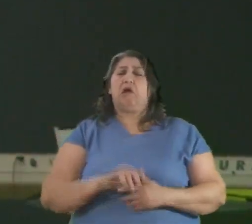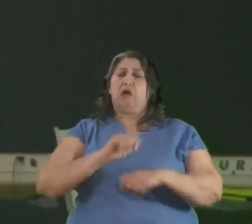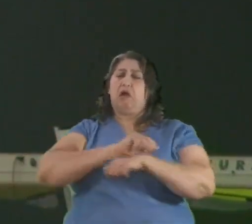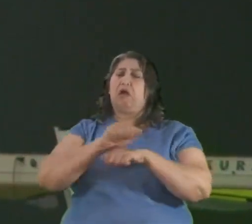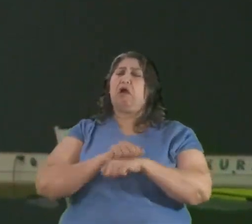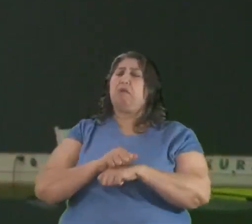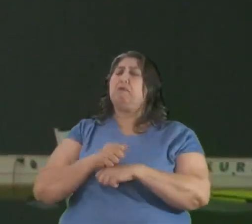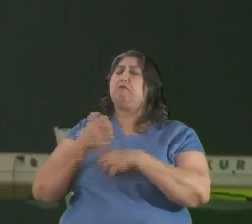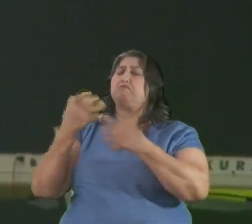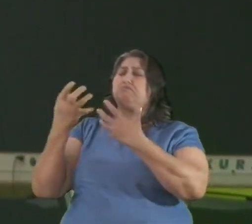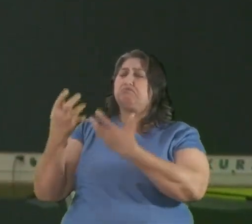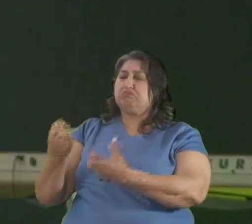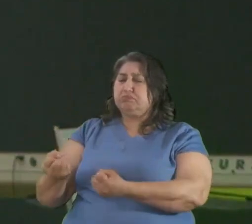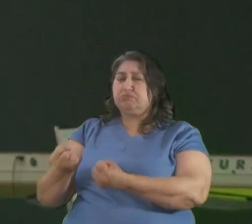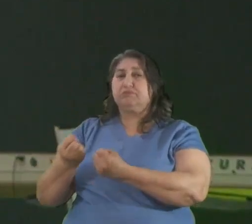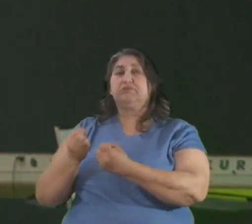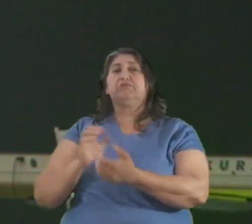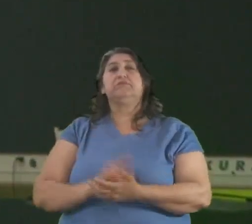a proposta.